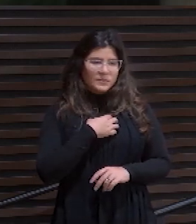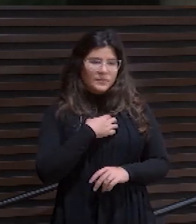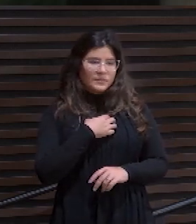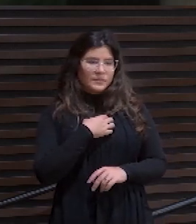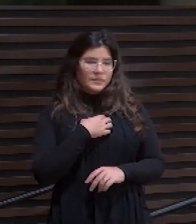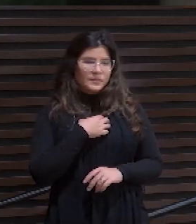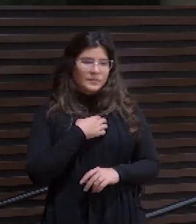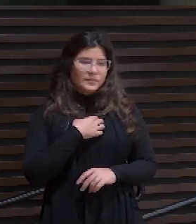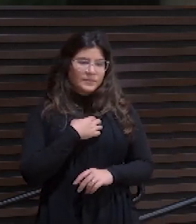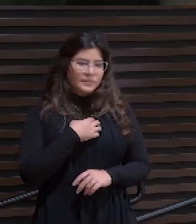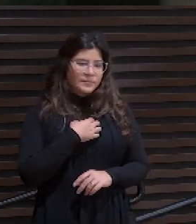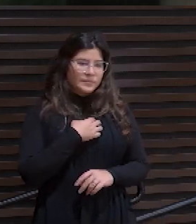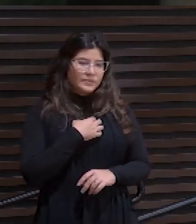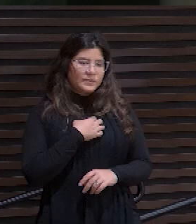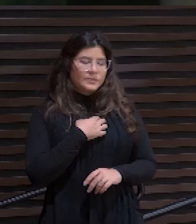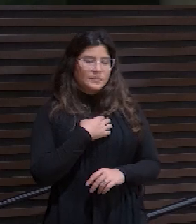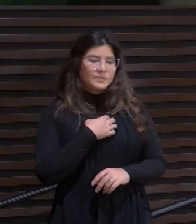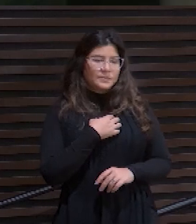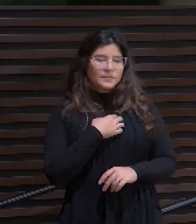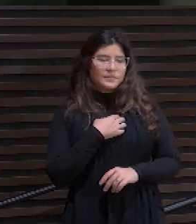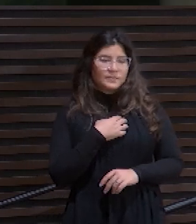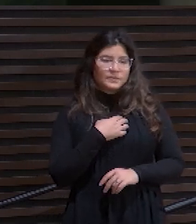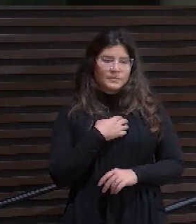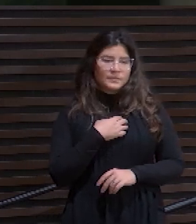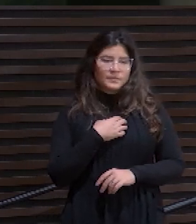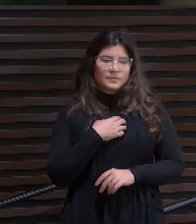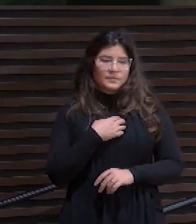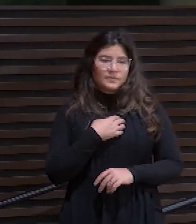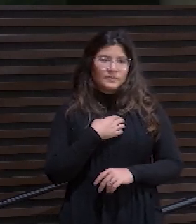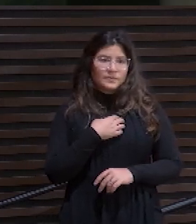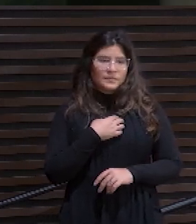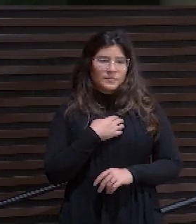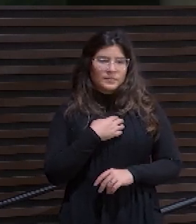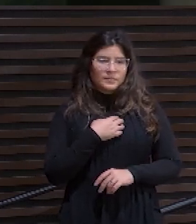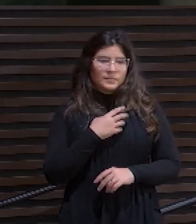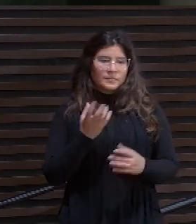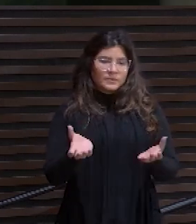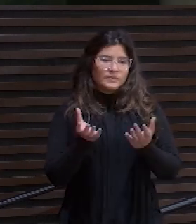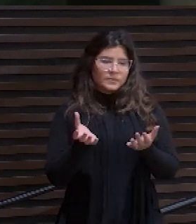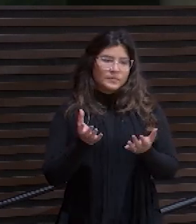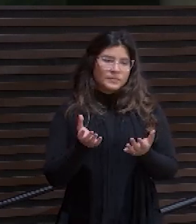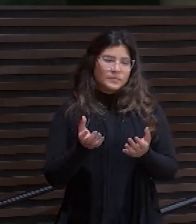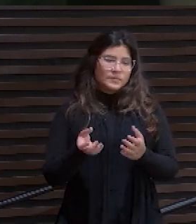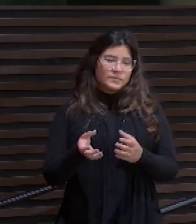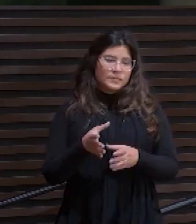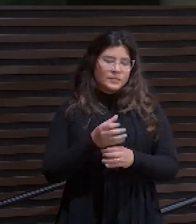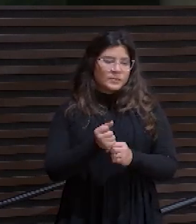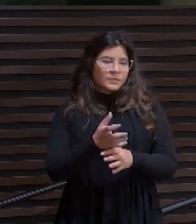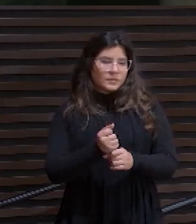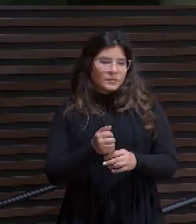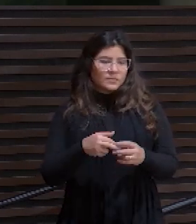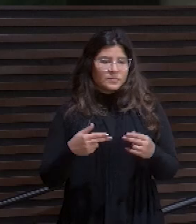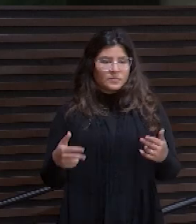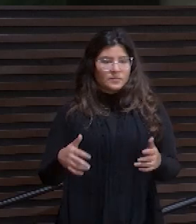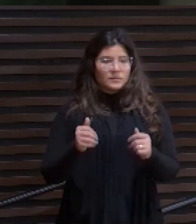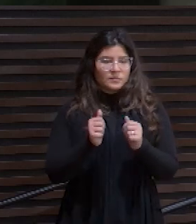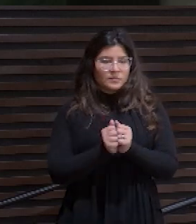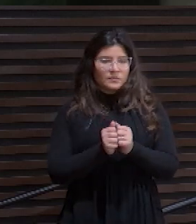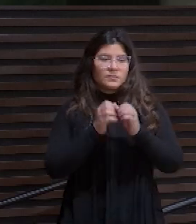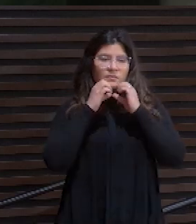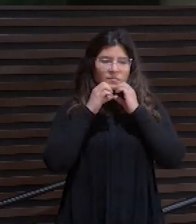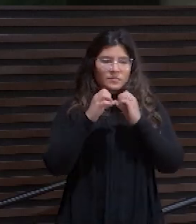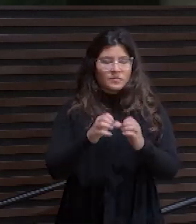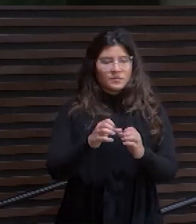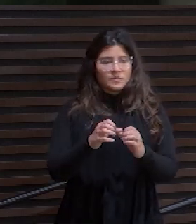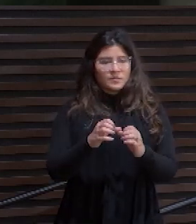meritória, a gente é tentado a colocar coisas de justiça própria dentro do Evangelho da Graça, de colocar coisas extra-bíblicas,